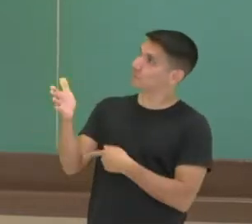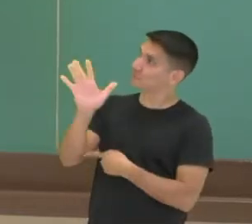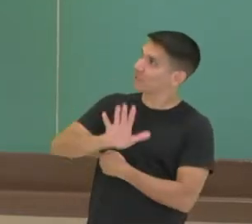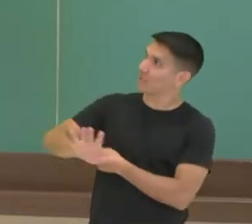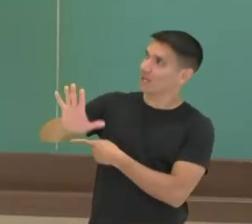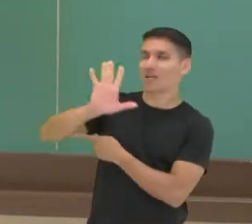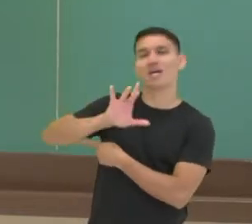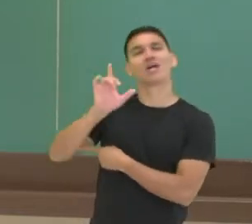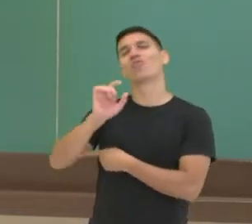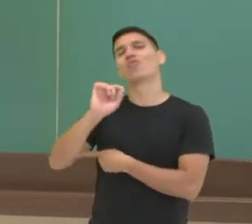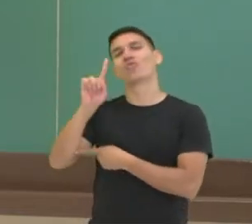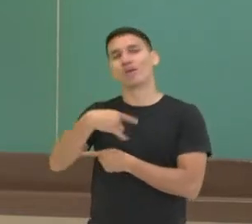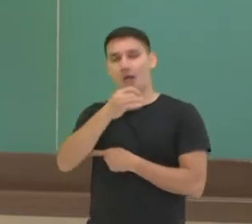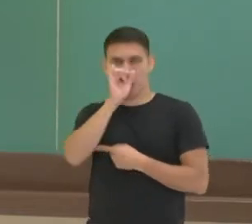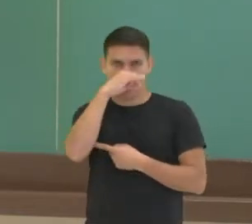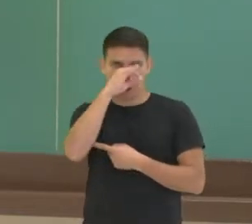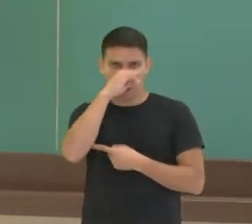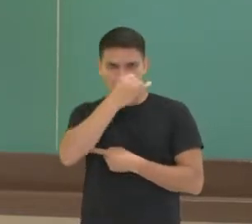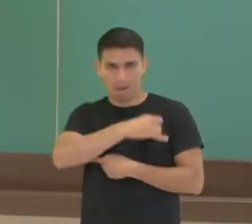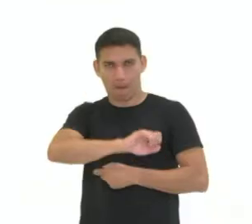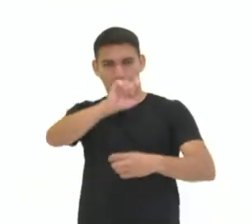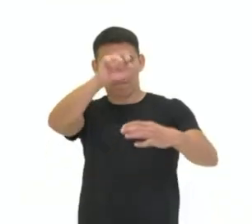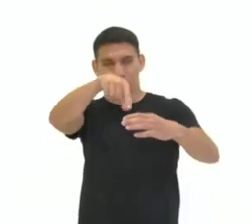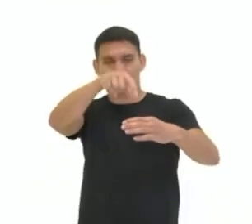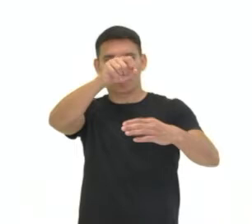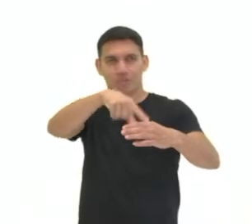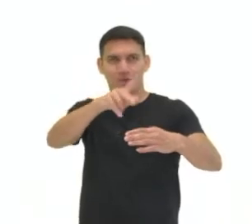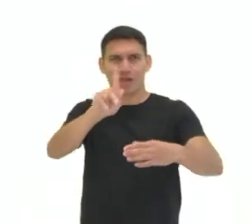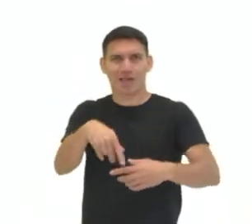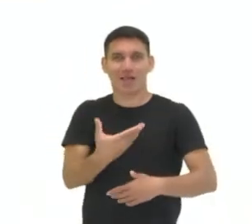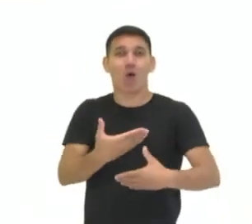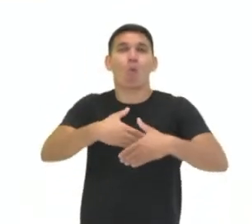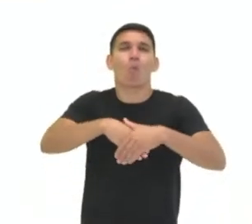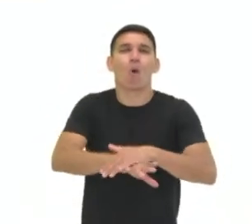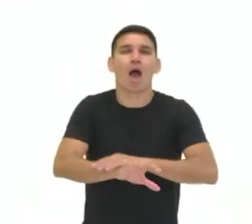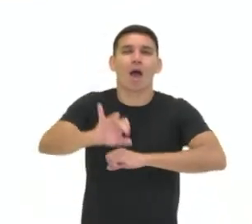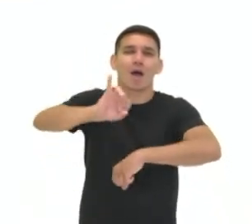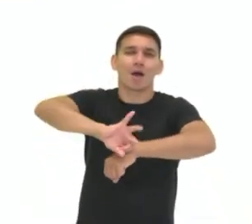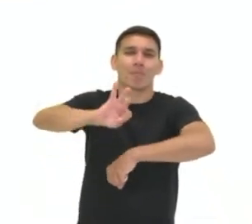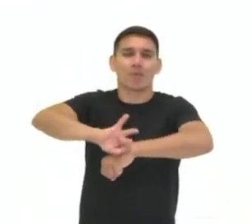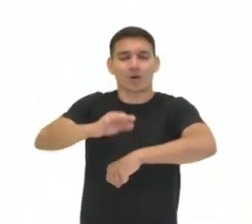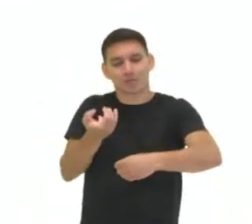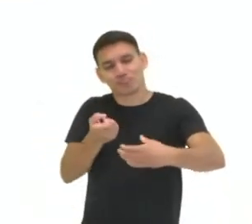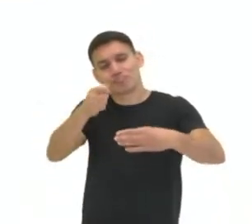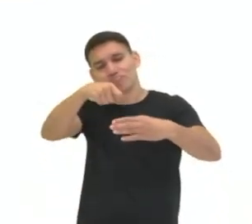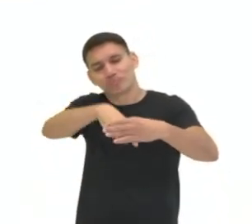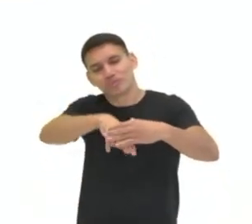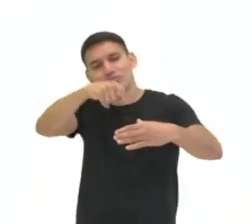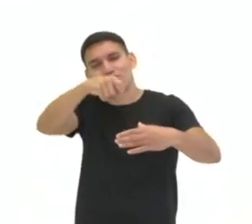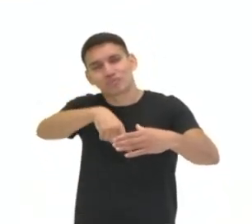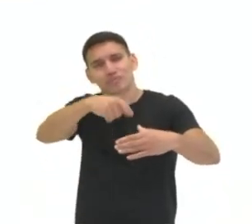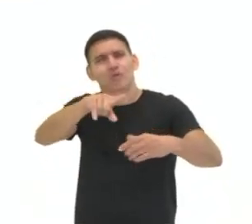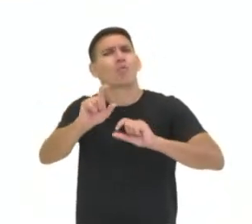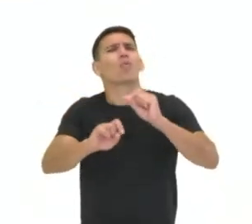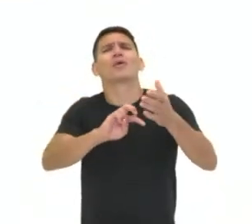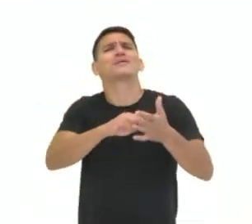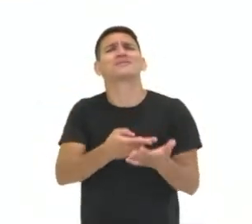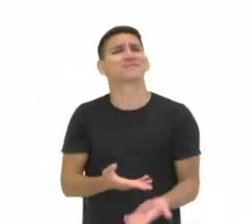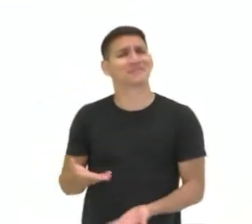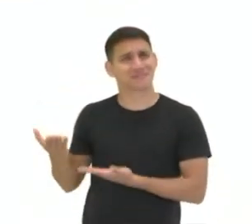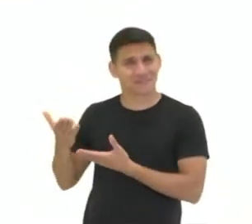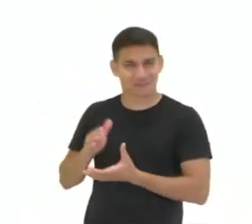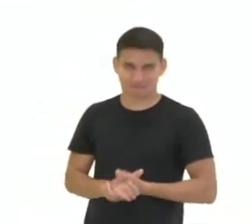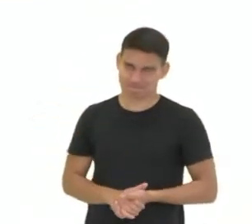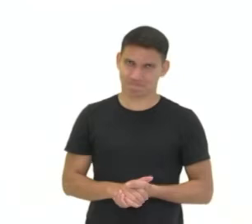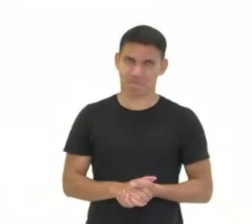um porquinho e tá ali o garotinho guardando, né, várias moedas nesse porquinho. O que será que isso representa para a gente, né? Alguém da